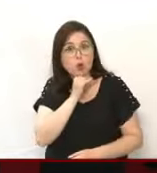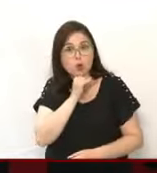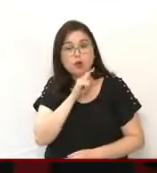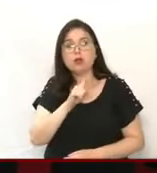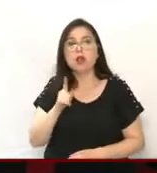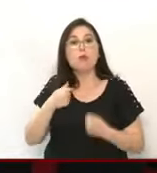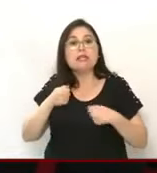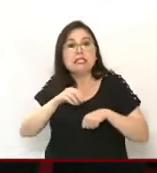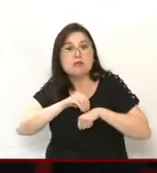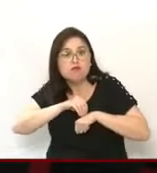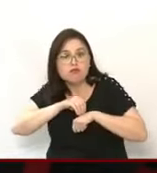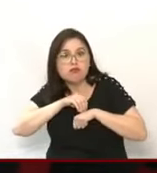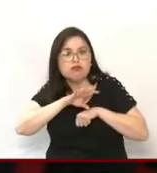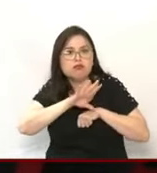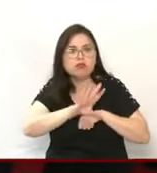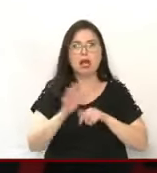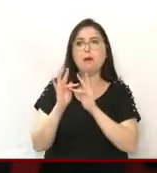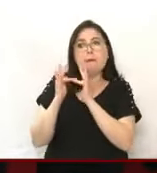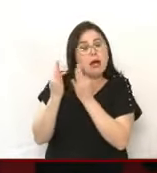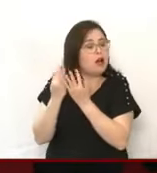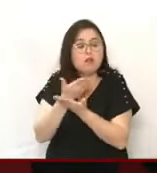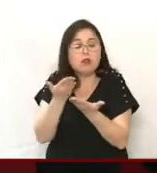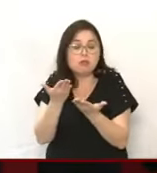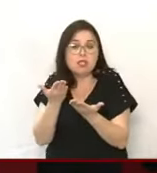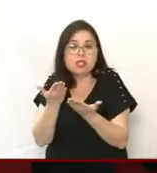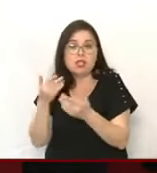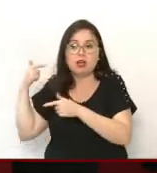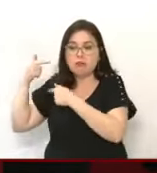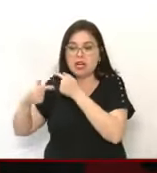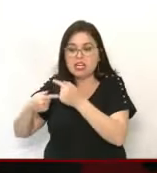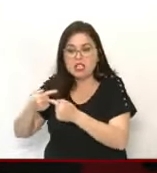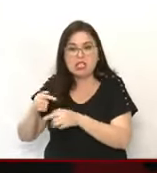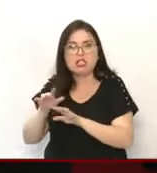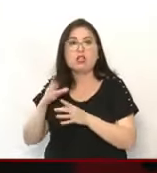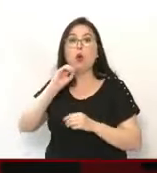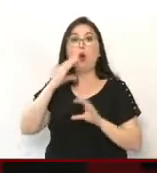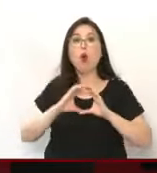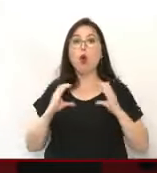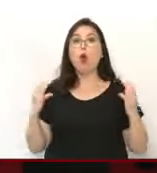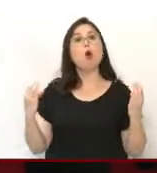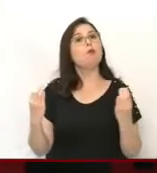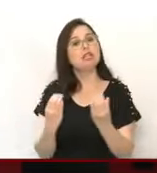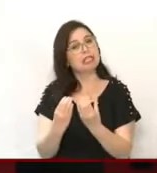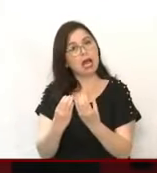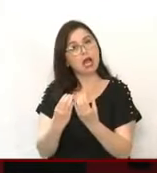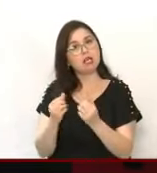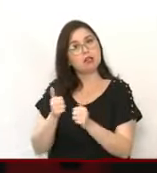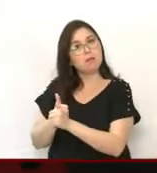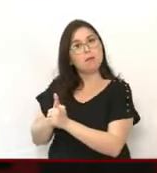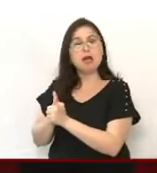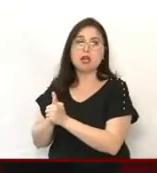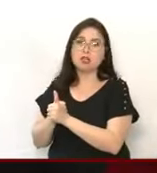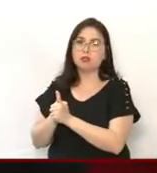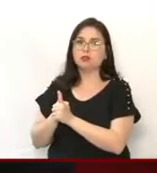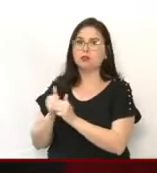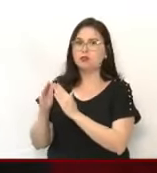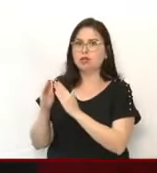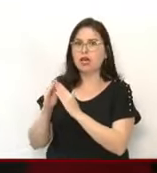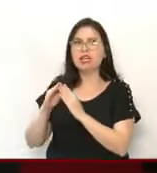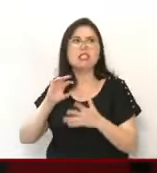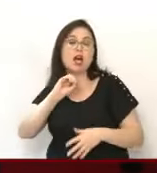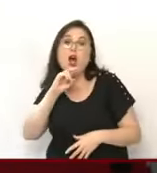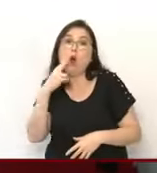ele para a sua família, para o núcleo da sua família, seja ele na comunidade que você vive, seja ele na